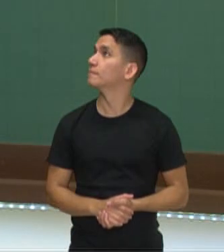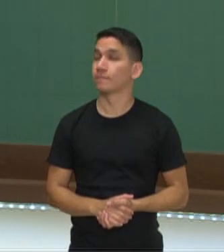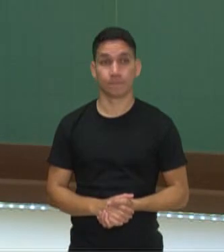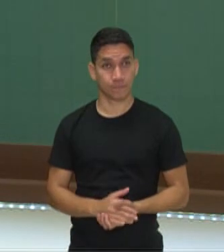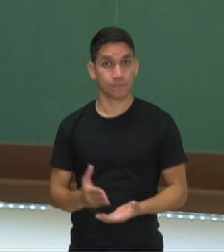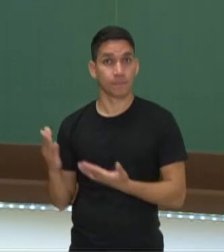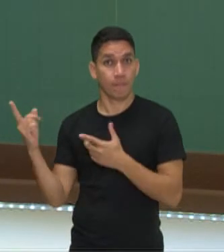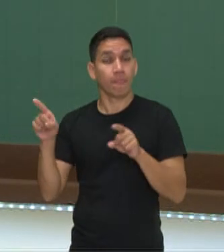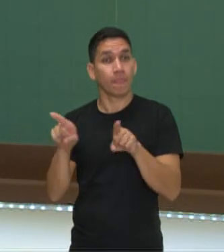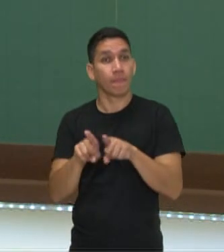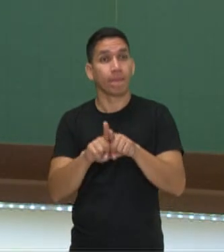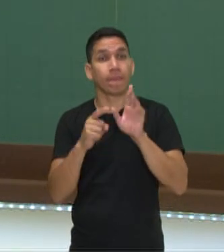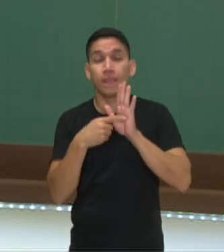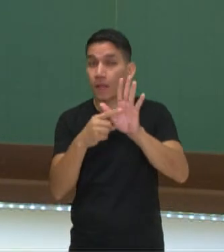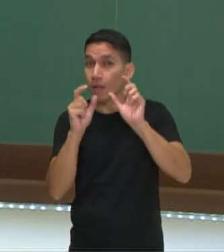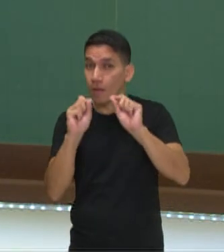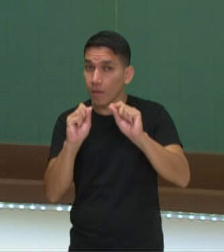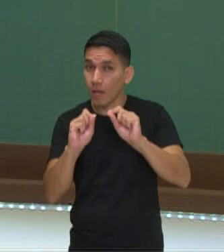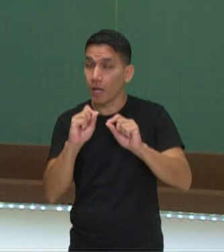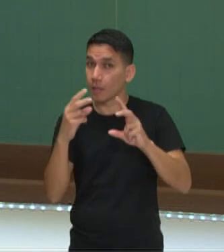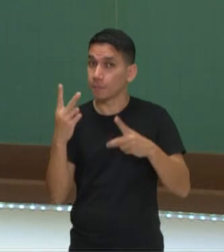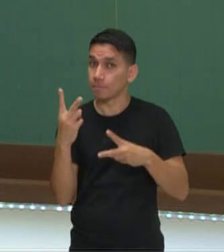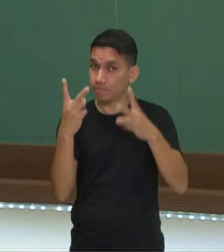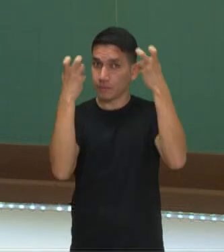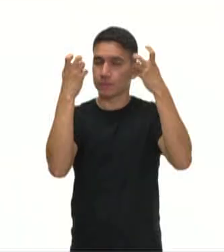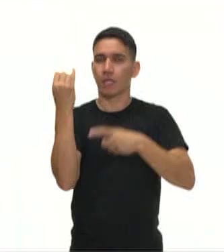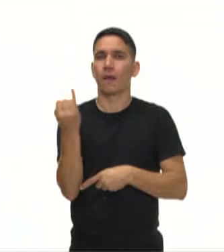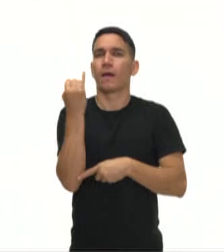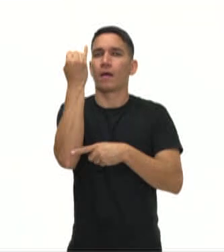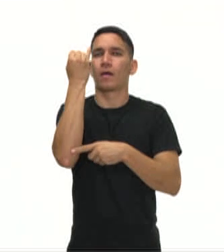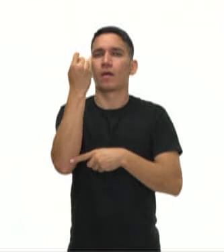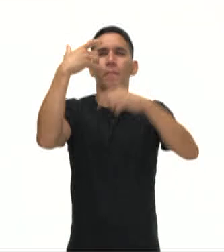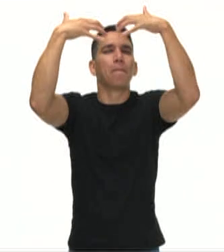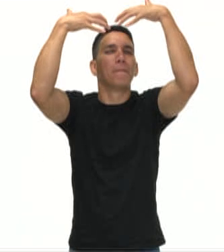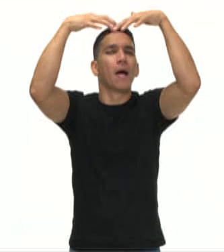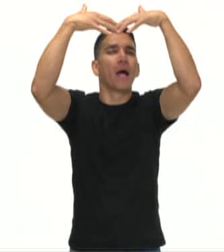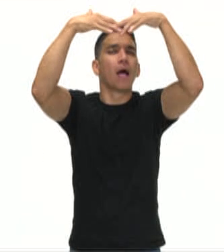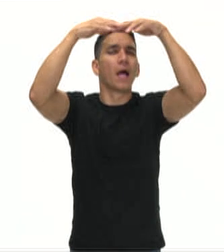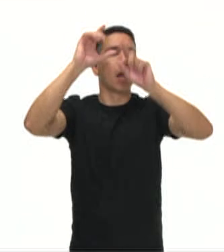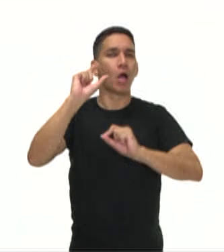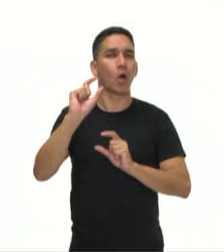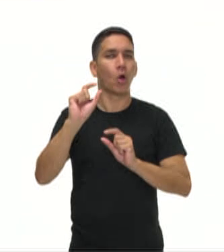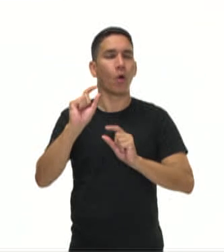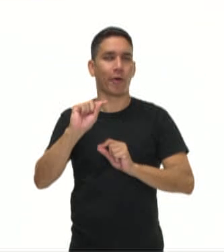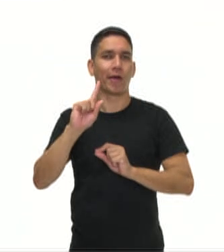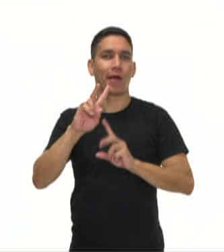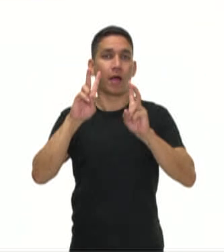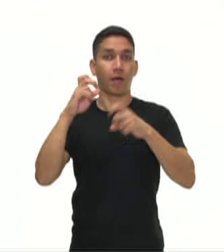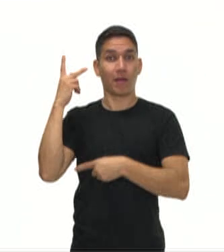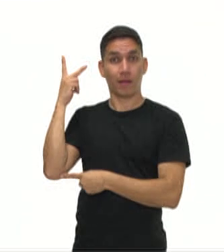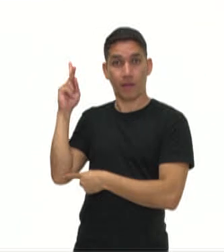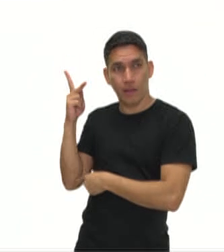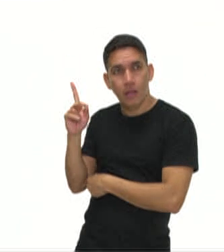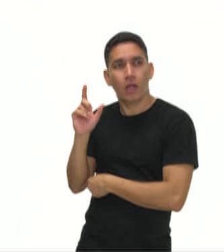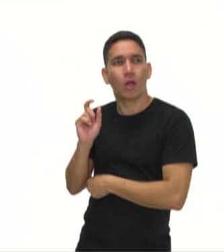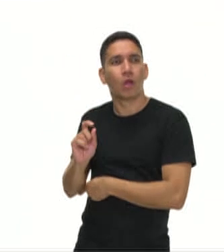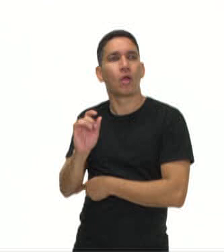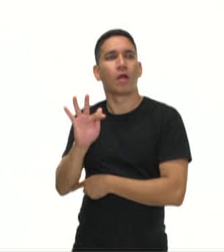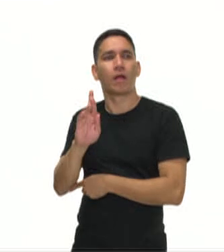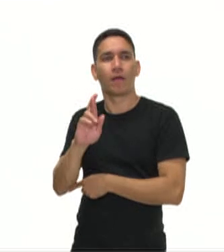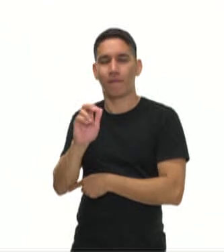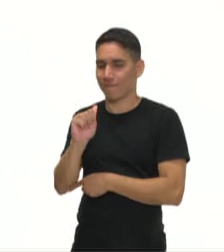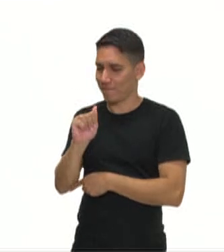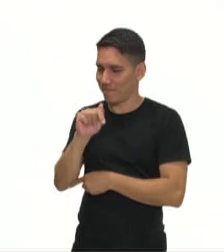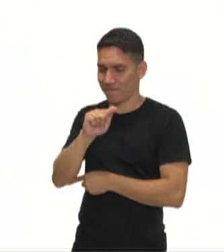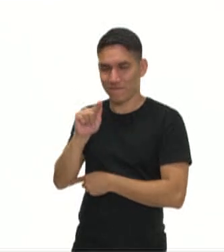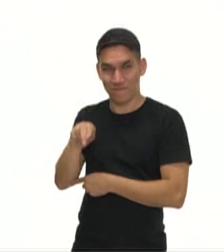Aqui também temos uma questão importantíssima, que é pensar um pouquinho da influência de Franz Boas no trabalho de